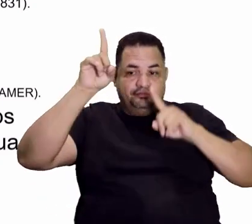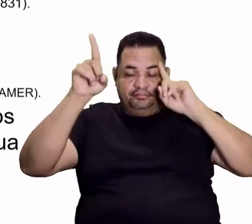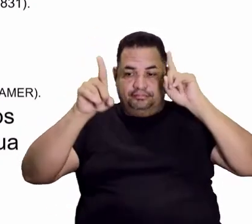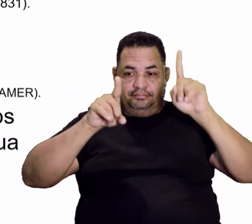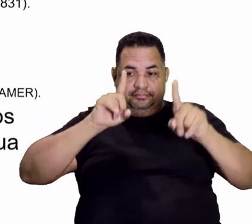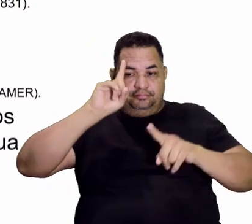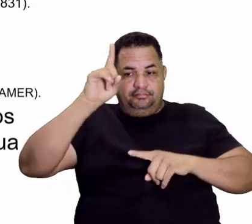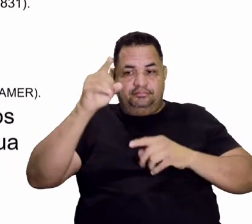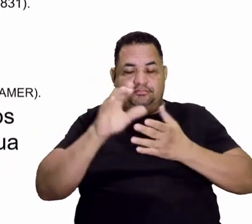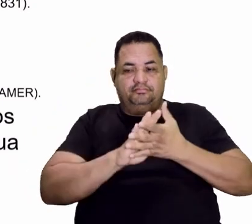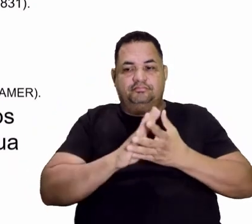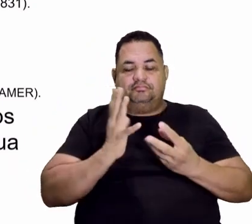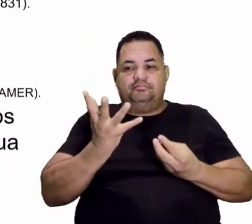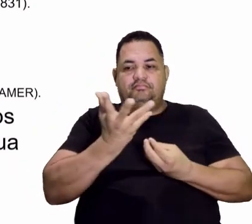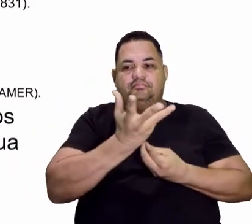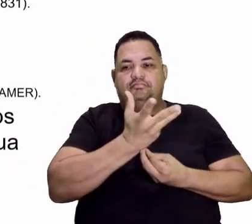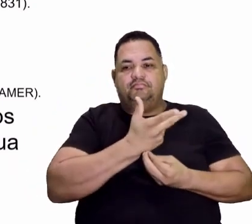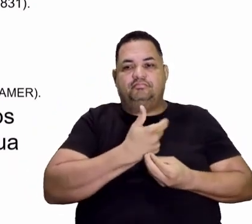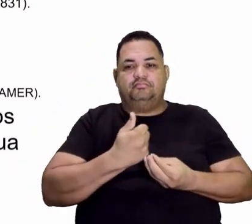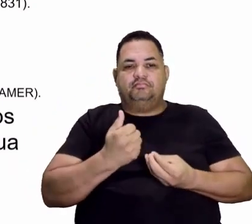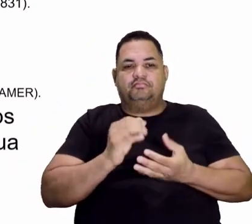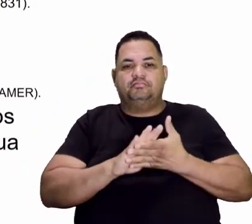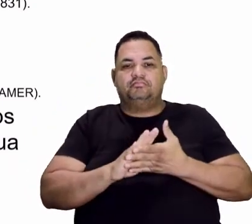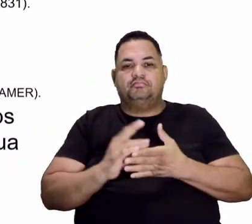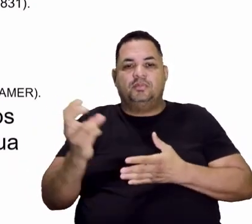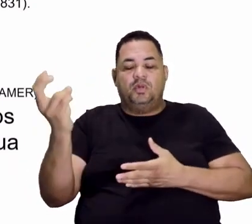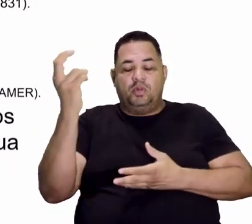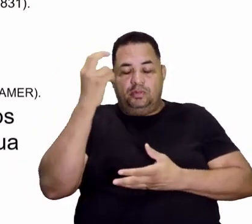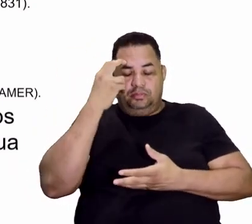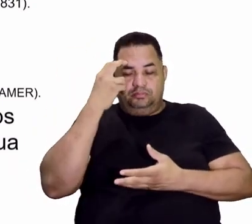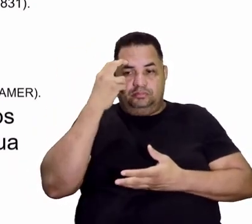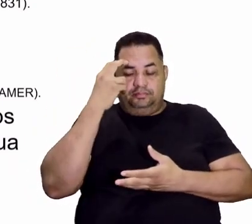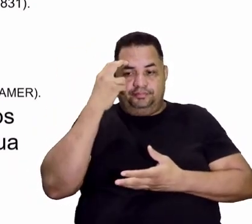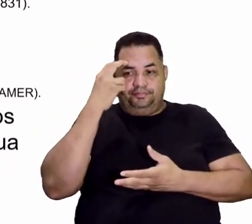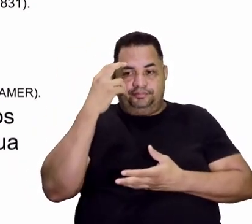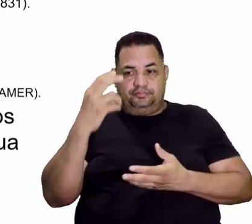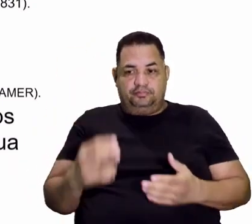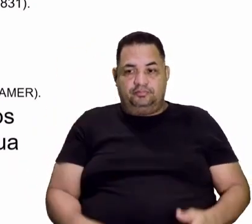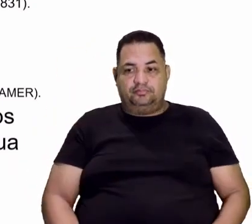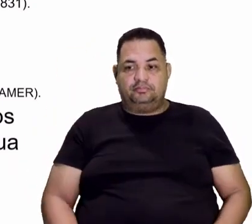manifestações intelectuais, ó. Isso aqui é a questão do conhecimento, ok?